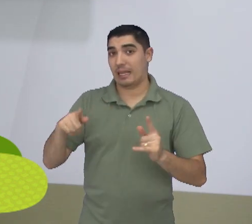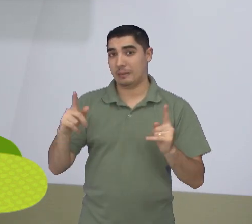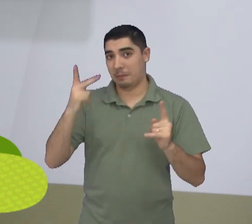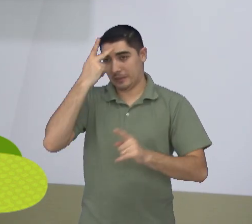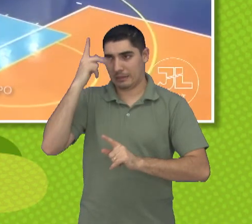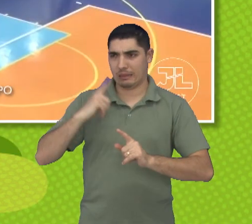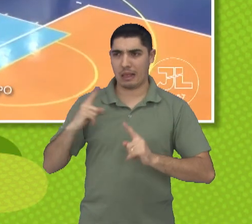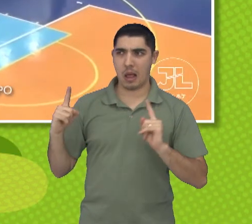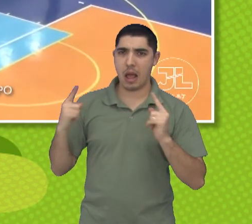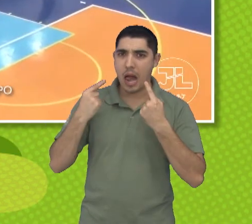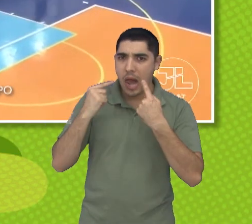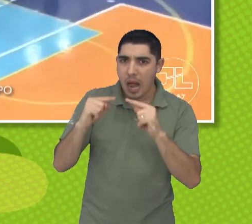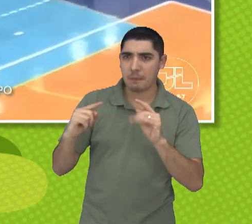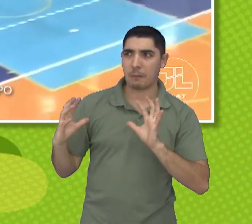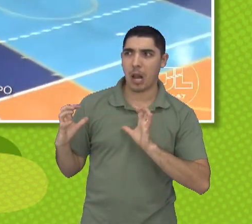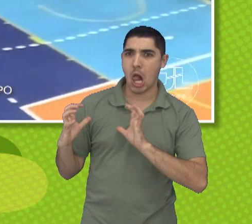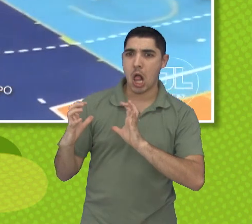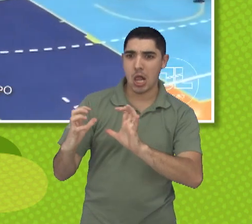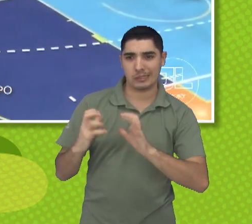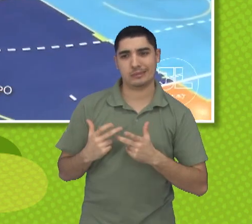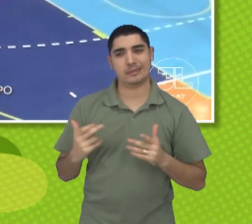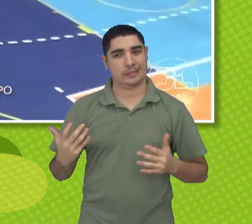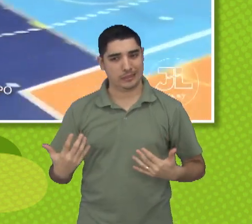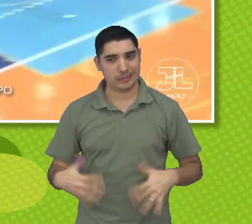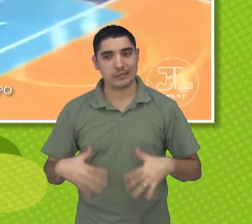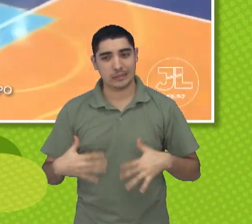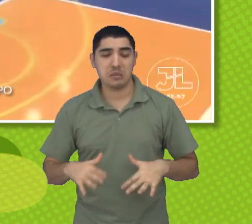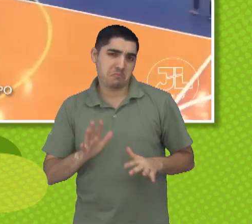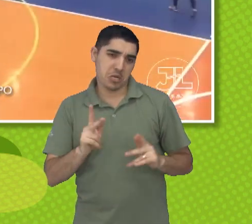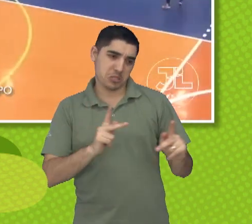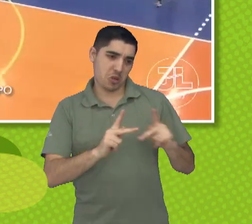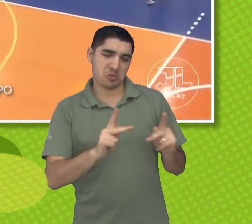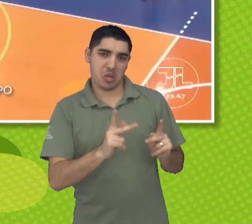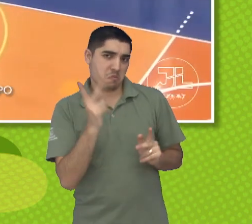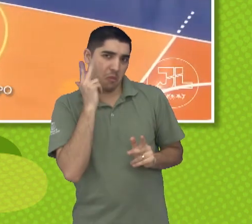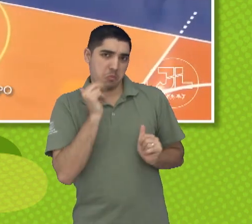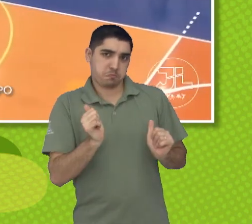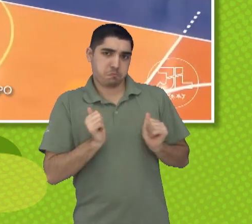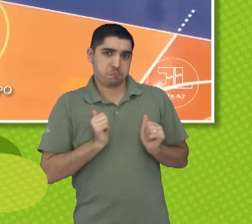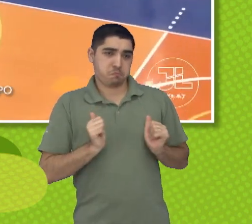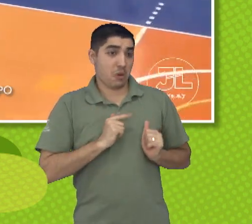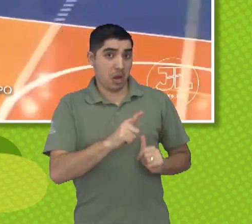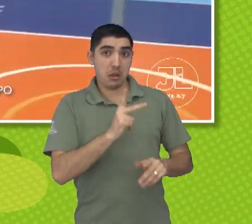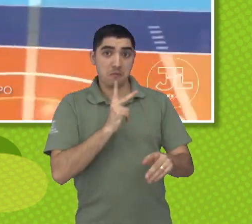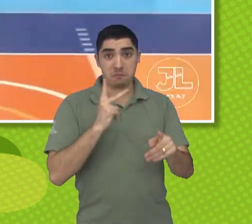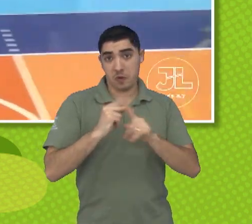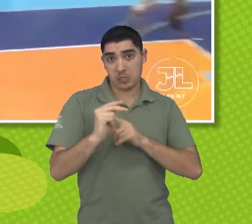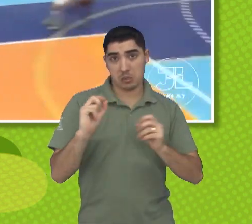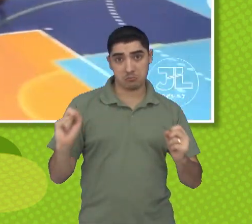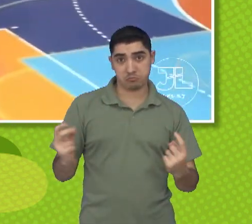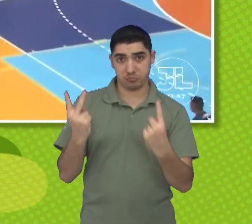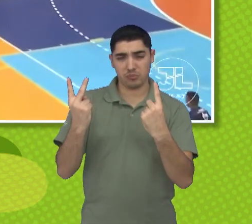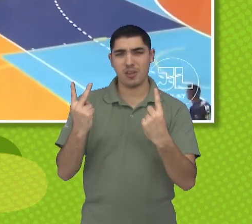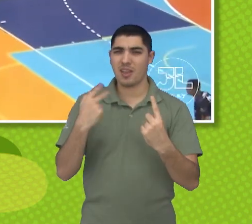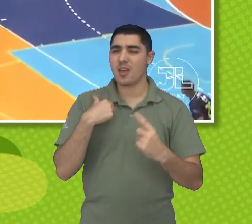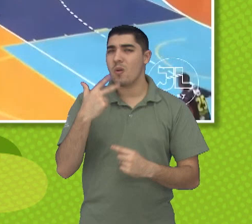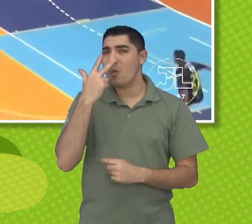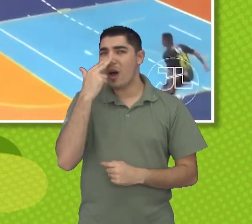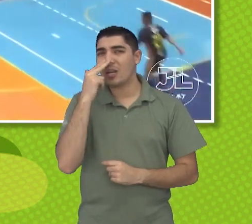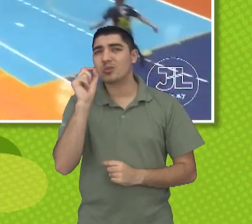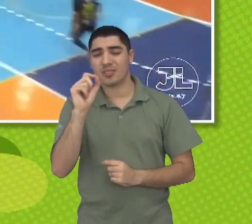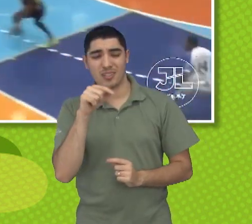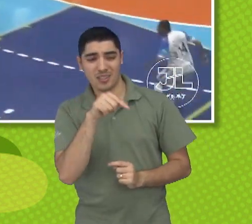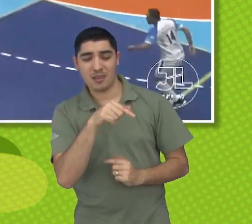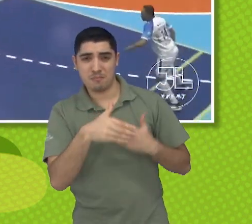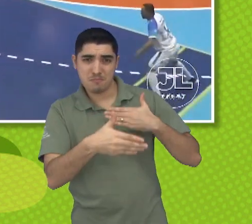parte dele, né? Dentro de quadra, conquistou o resultado. Eu acho que faltou até um pouquinho mais ali de maturidade para o time do Barão de